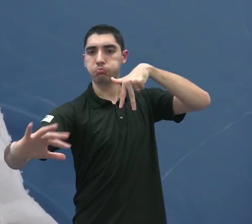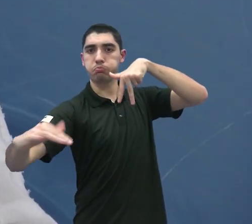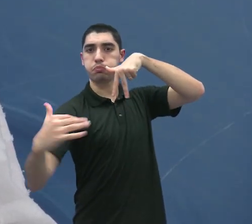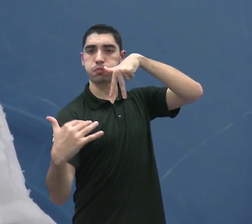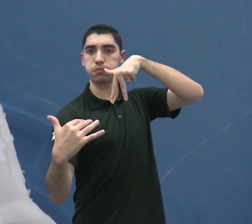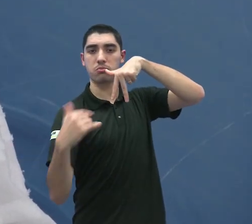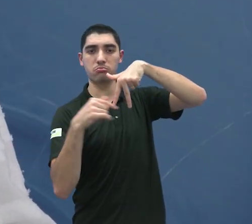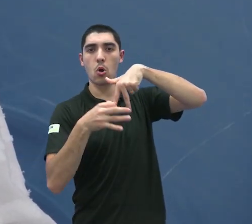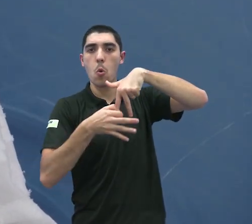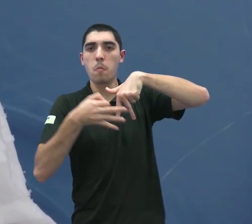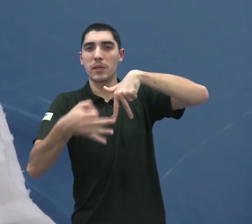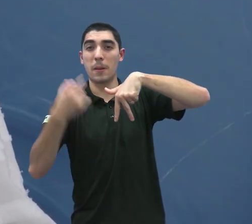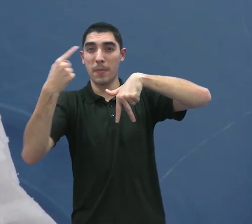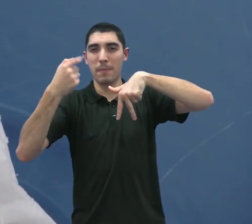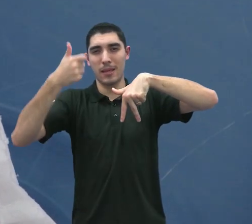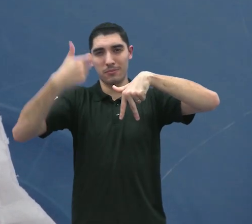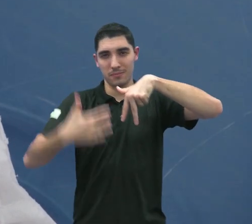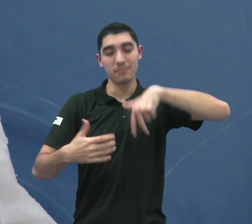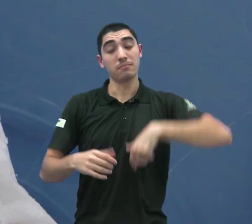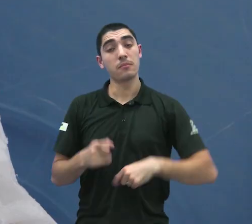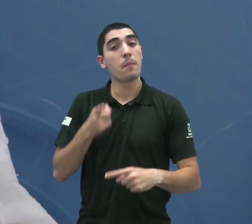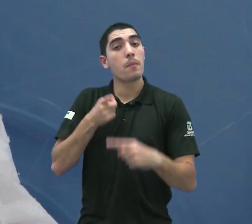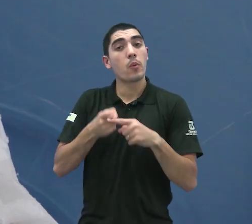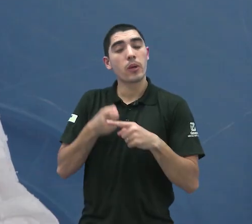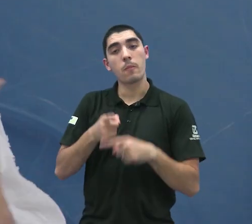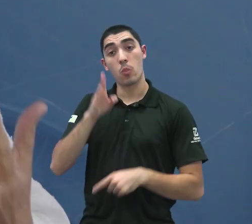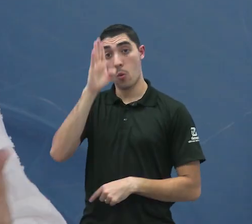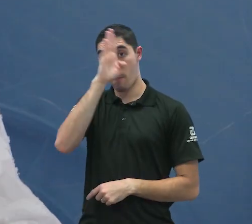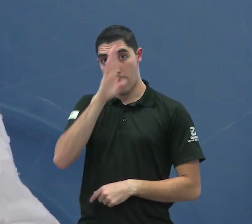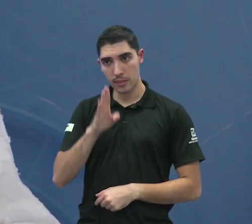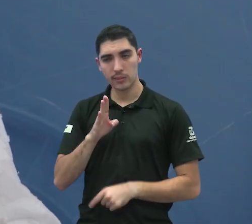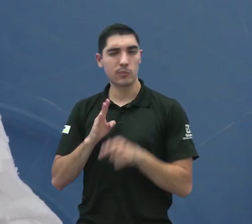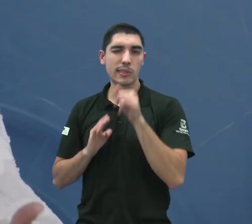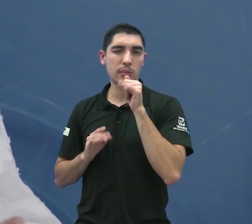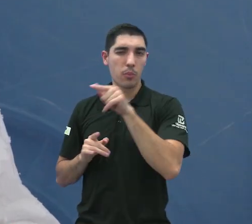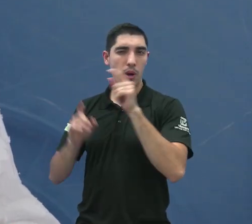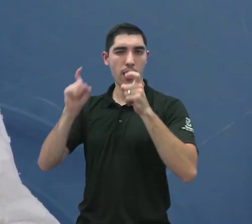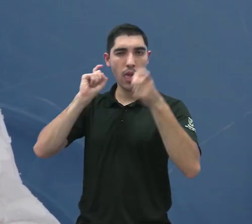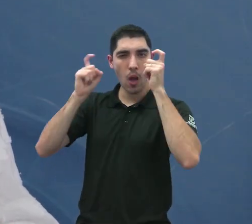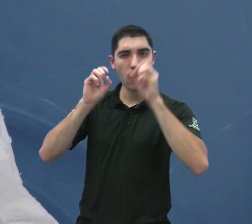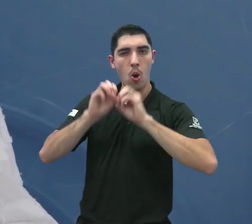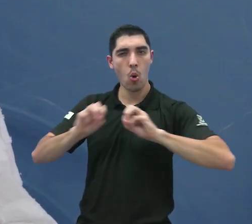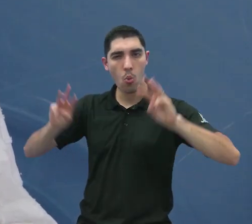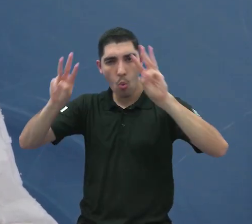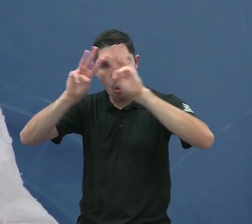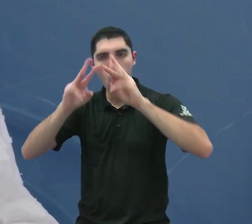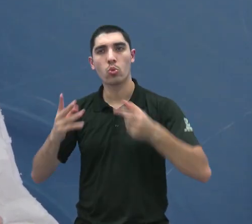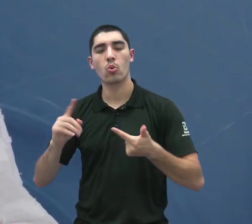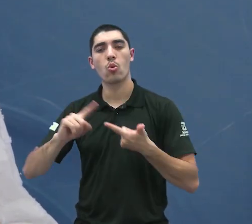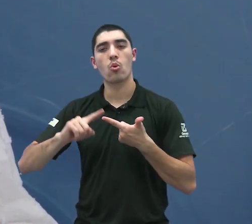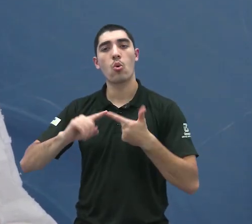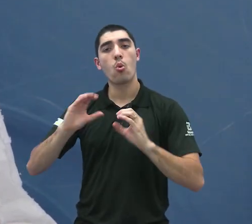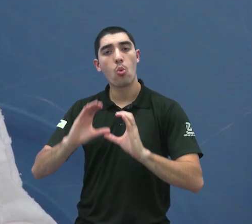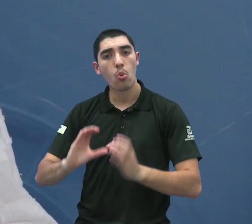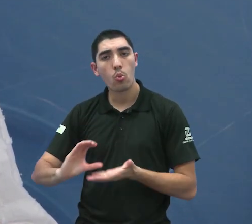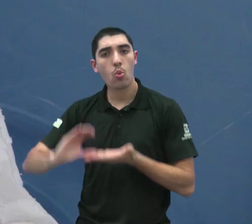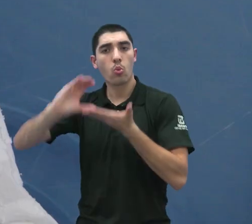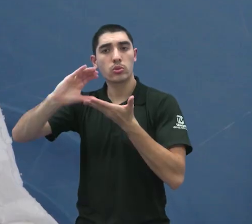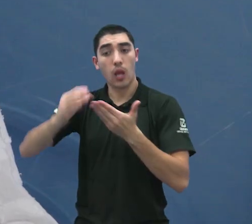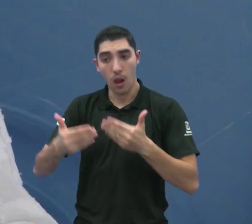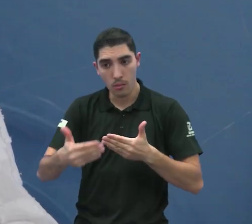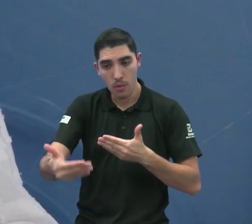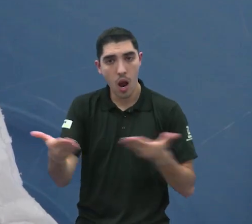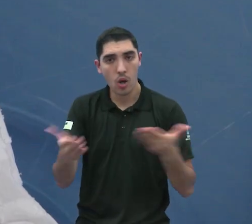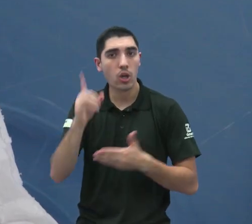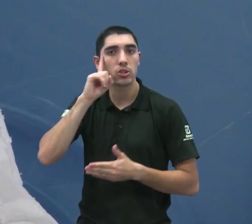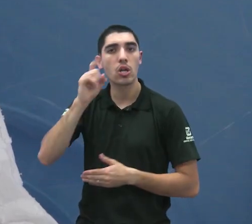Brasil traz nessas reuniões da ONU, por exemplo, nesses conselhos que inclusive vai acontecer agora, dia